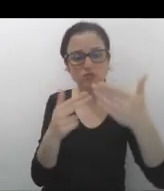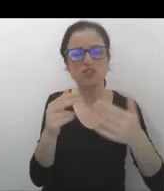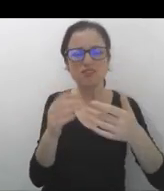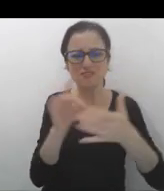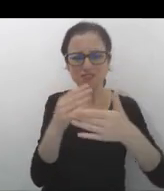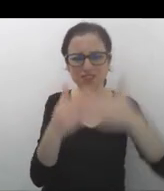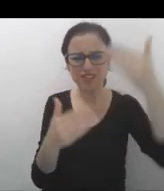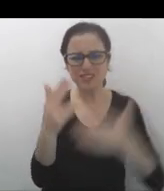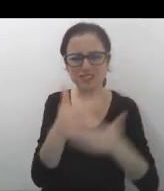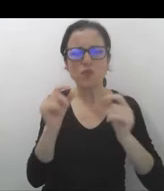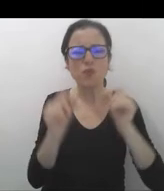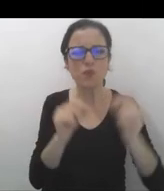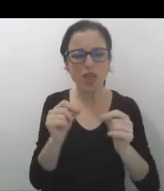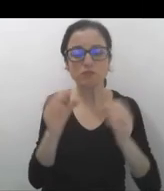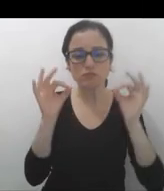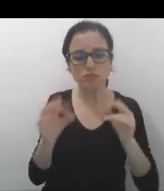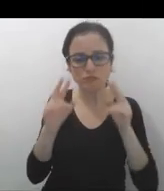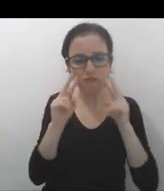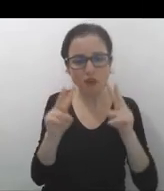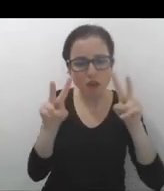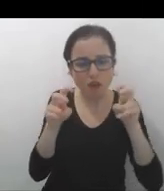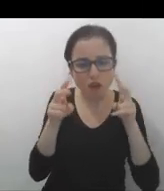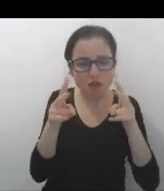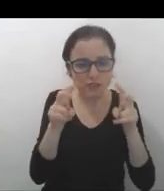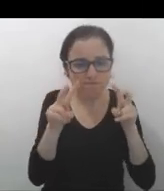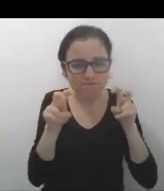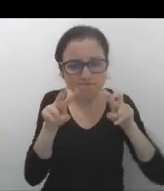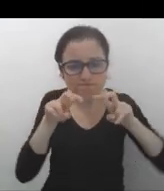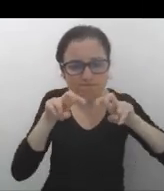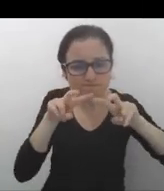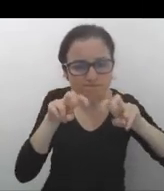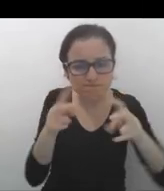formas. E o que é a vitrine das formas? É justamente